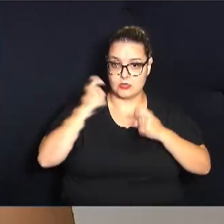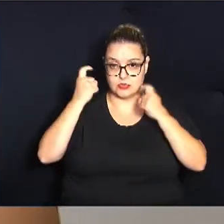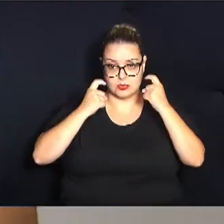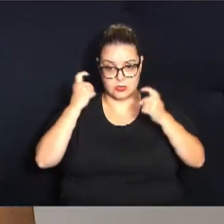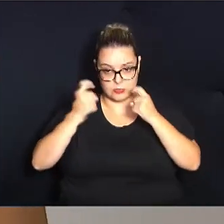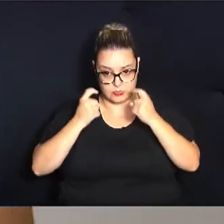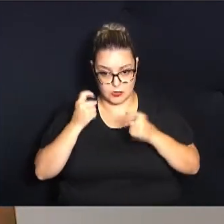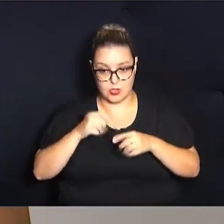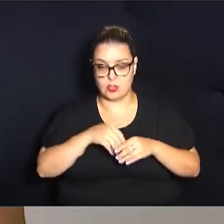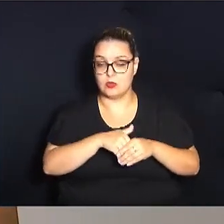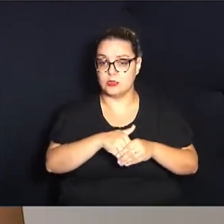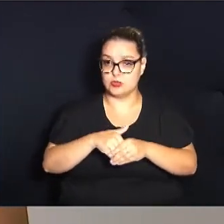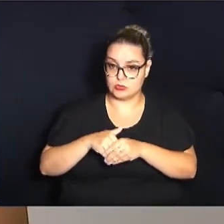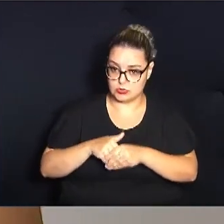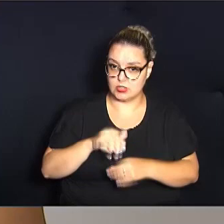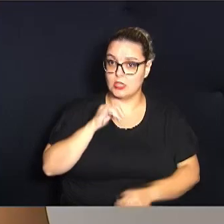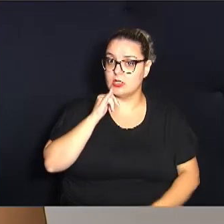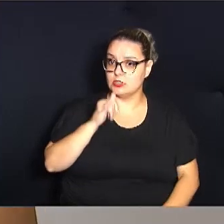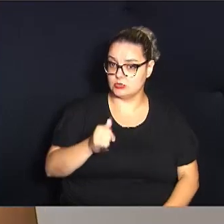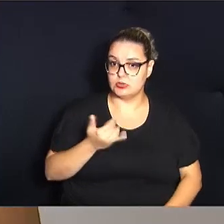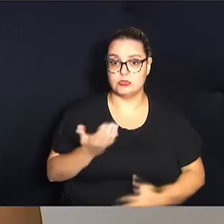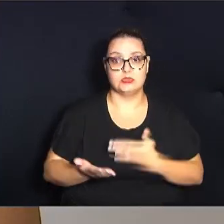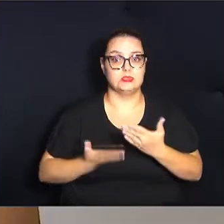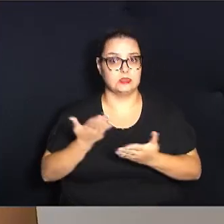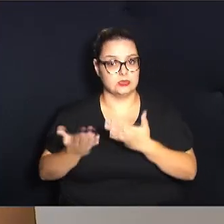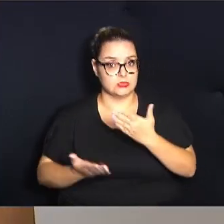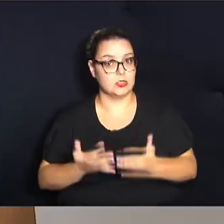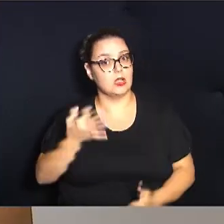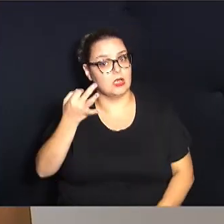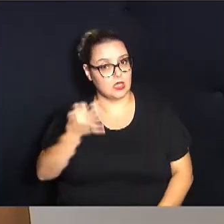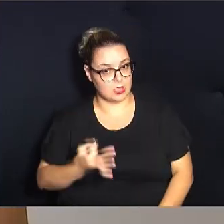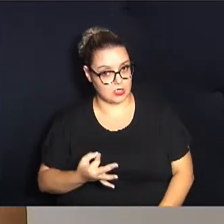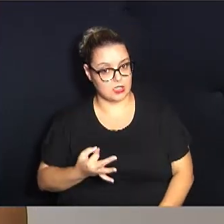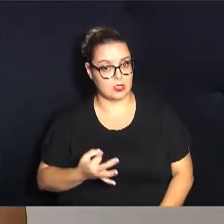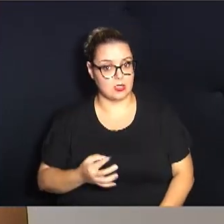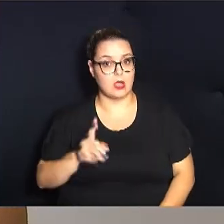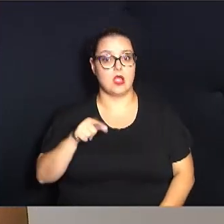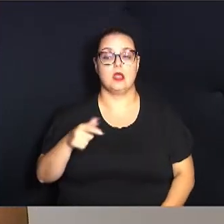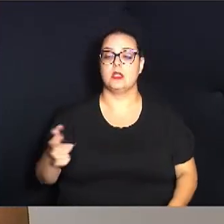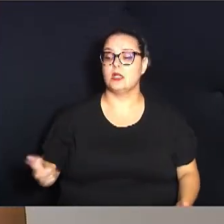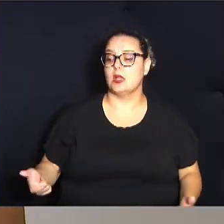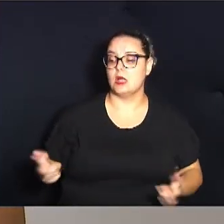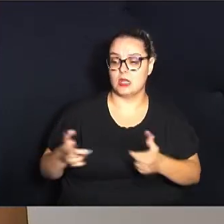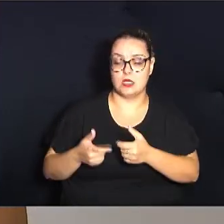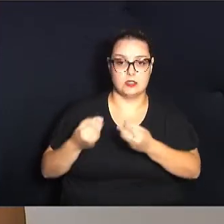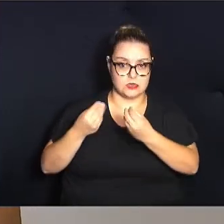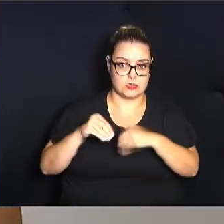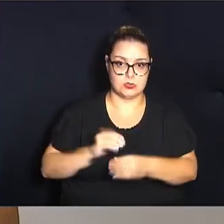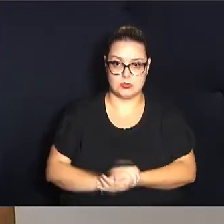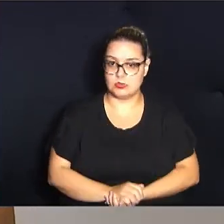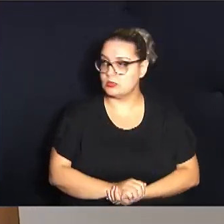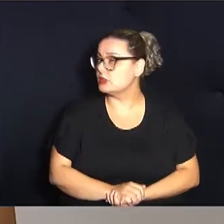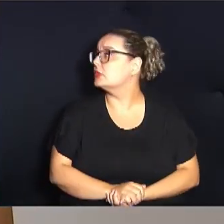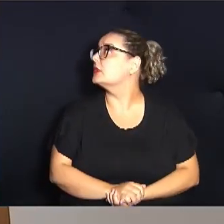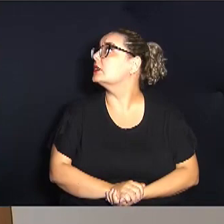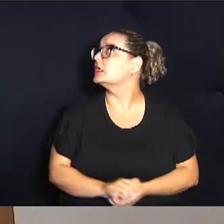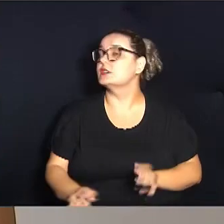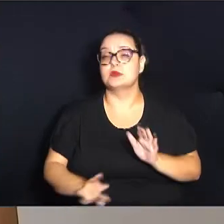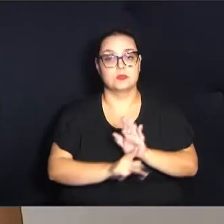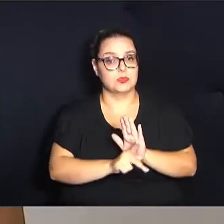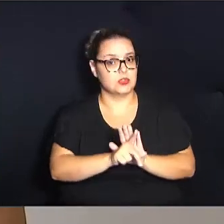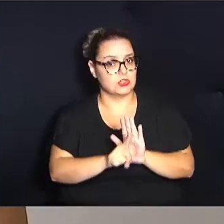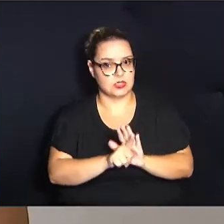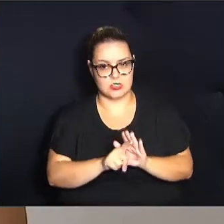com a votação e diz que o tratamento correto seria na redução de danos. E esse projeto de lei, primeiro que ele é